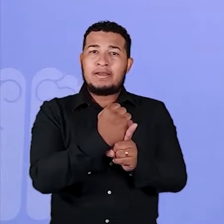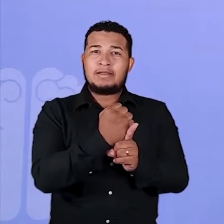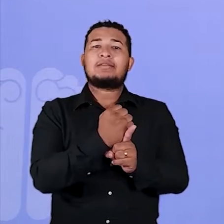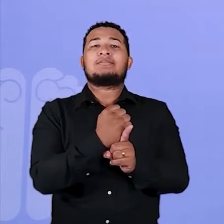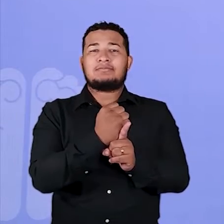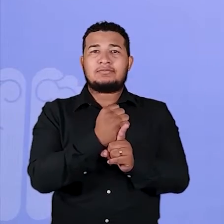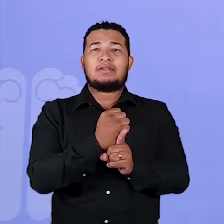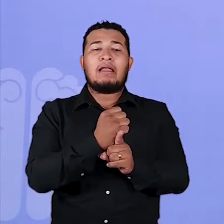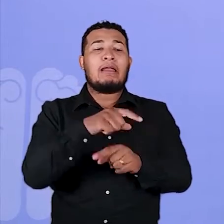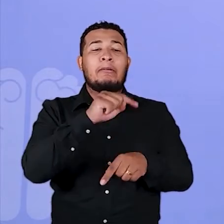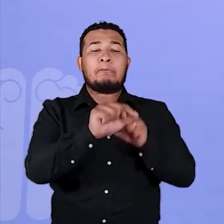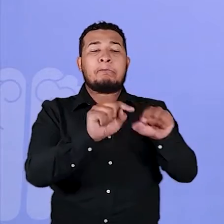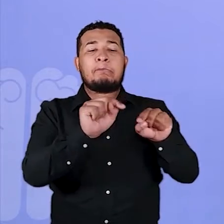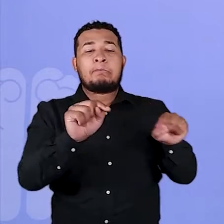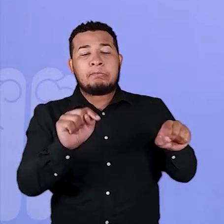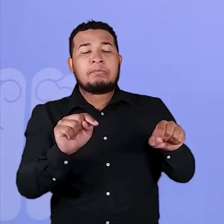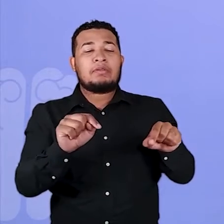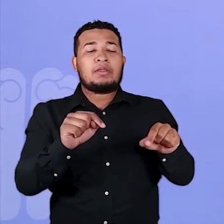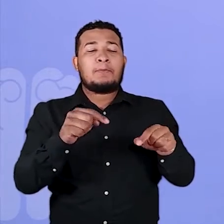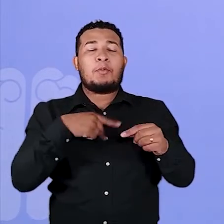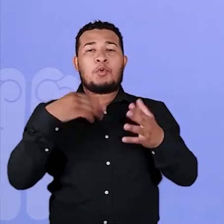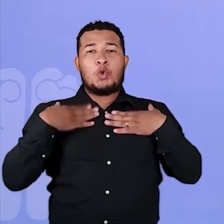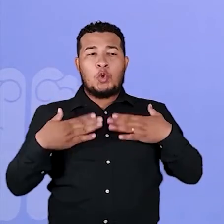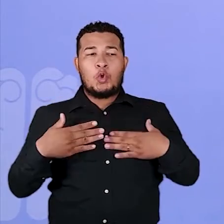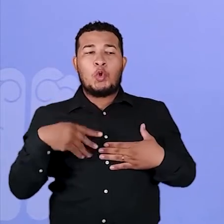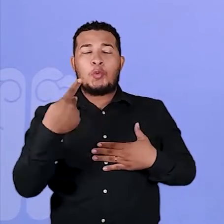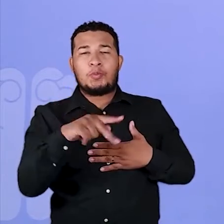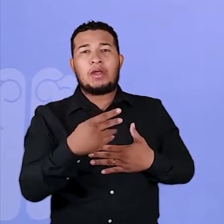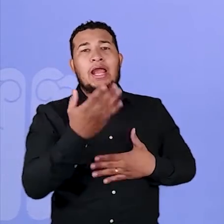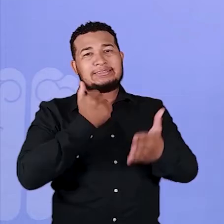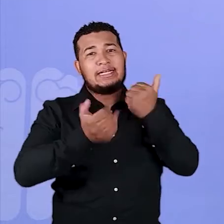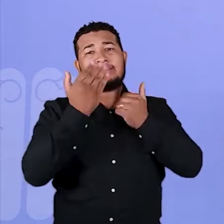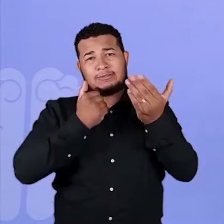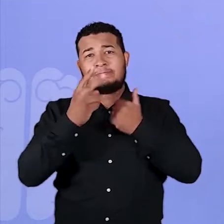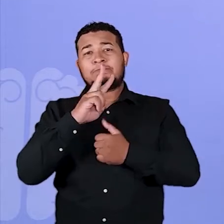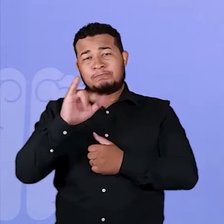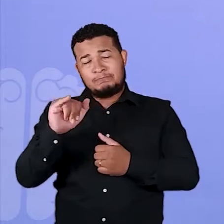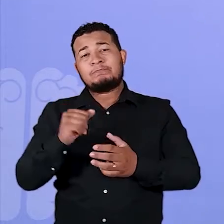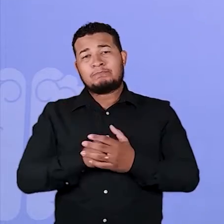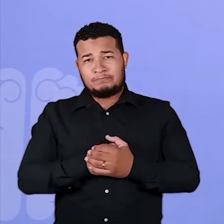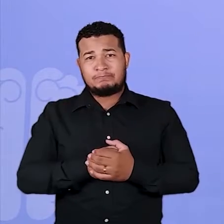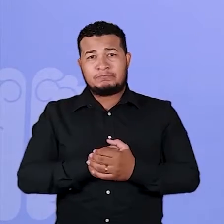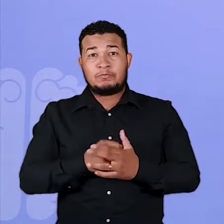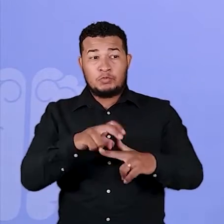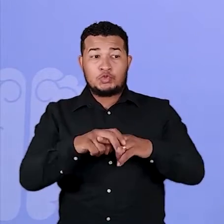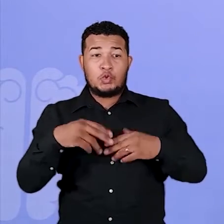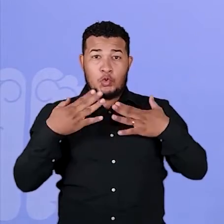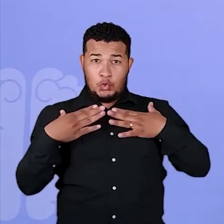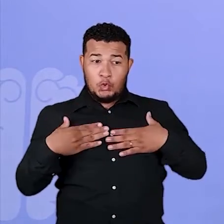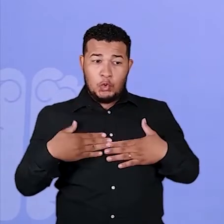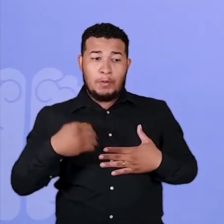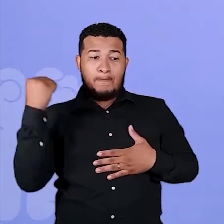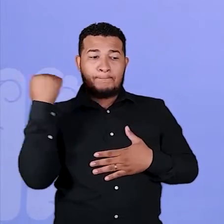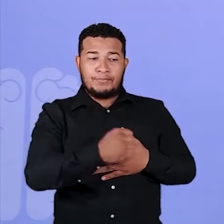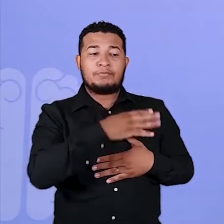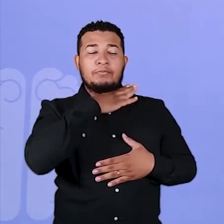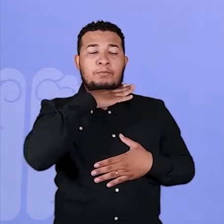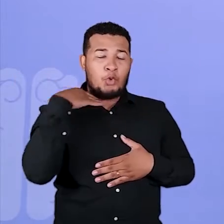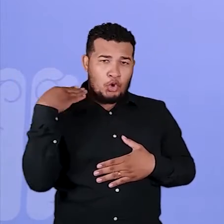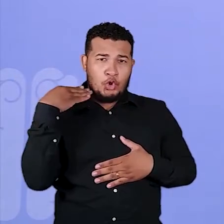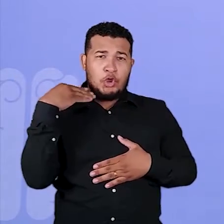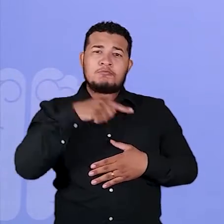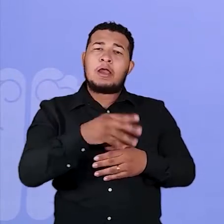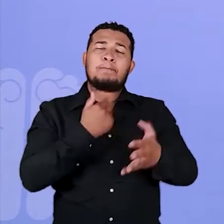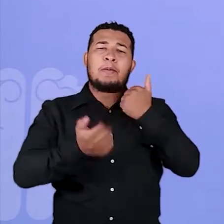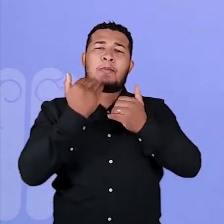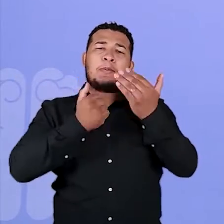se alimentar dos restos do corpo dele. O corpo dele serviu de alimento para esses marinheiros que estavam sem